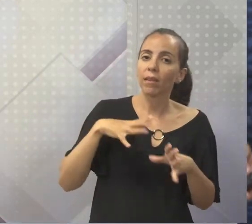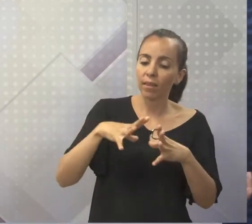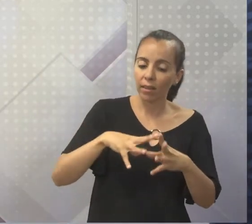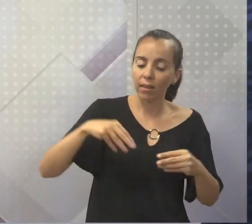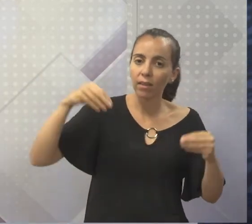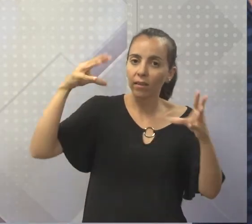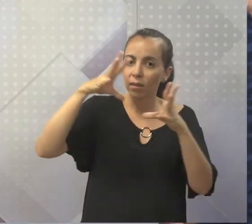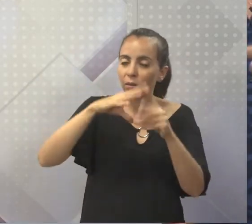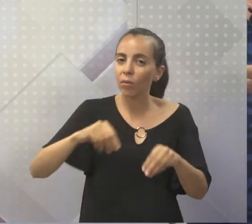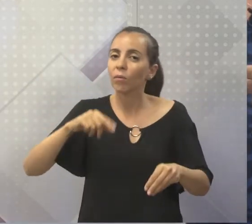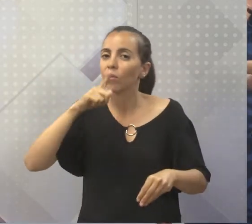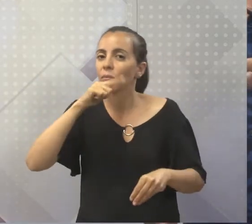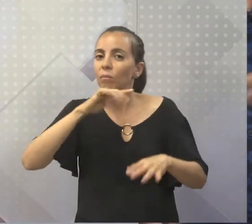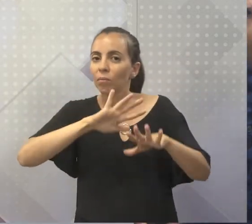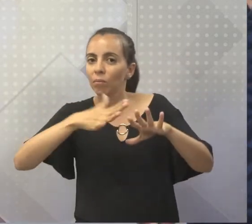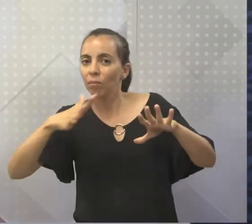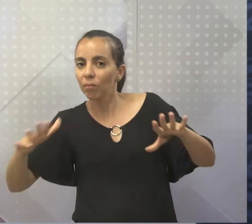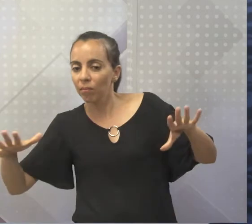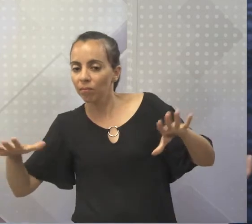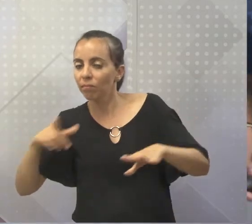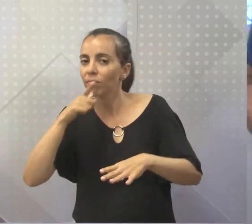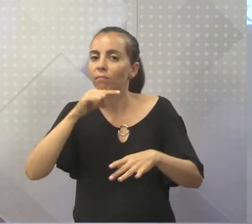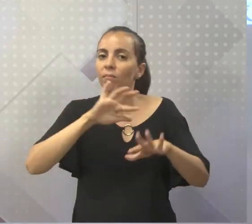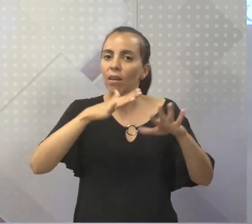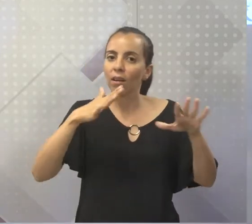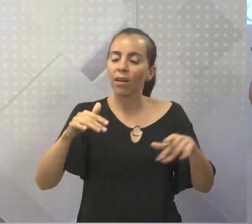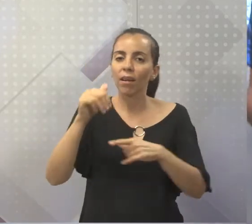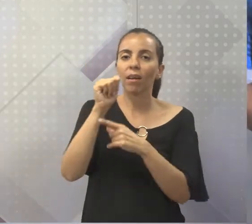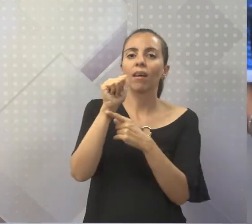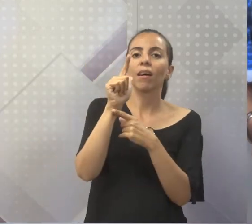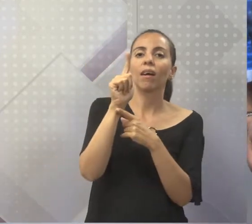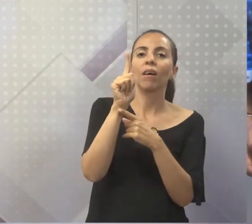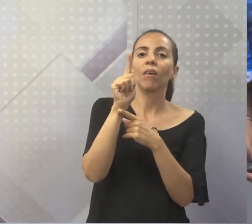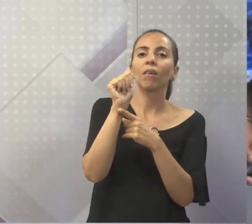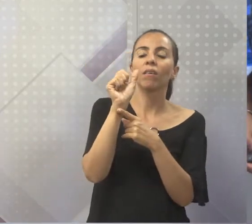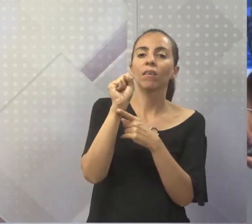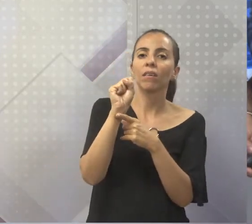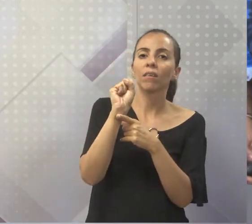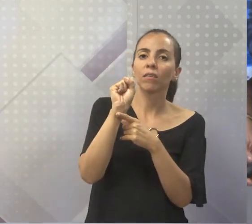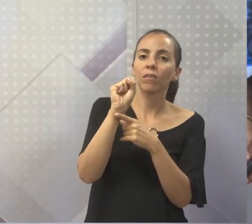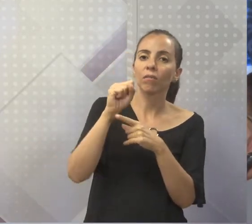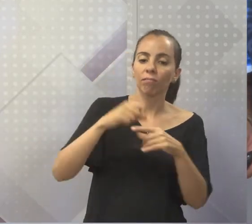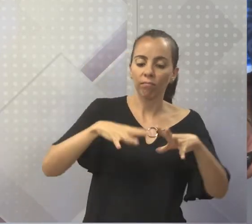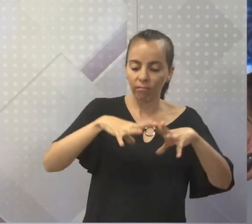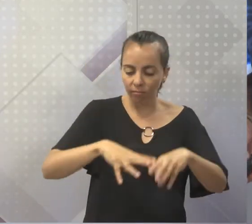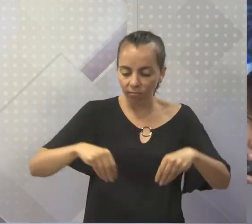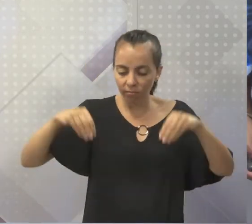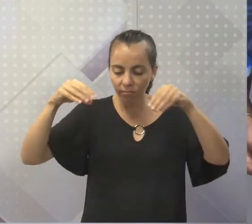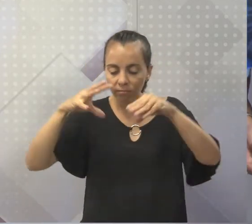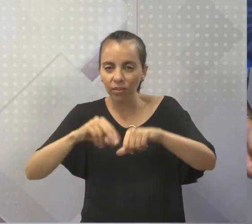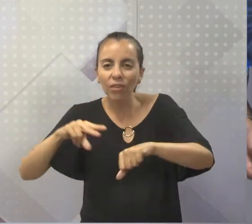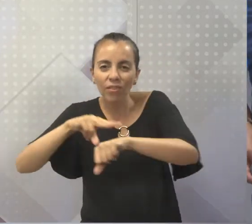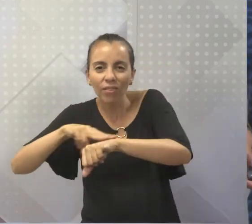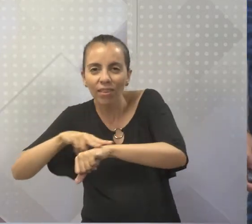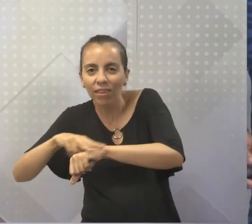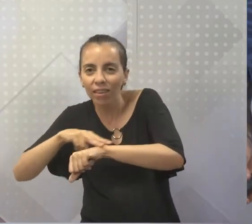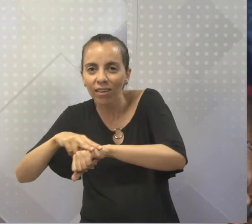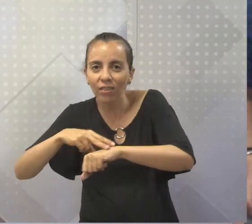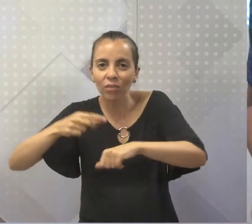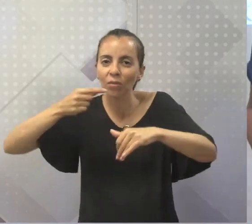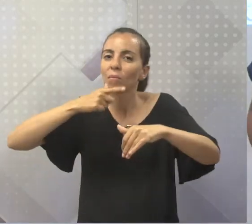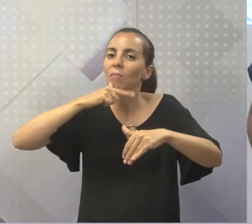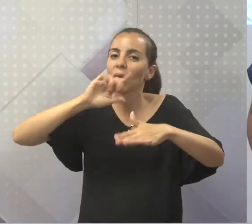Aí sim essas a oxigênio o planeta mais de noventa porcento do oxigênio no planeta vem delas estão ali dos